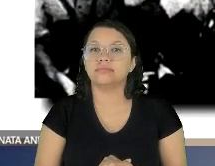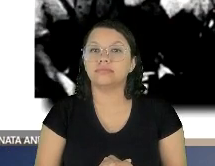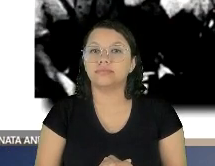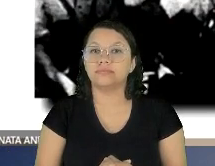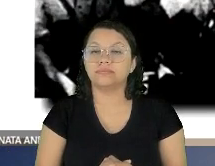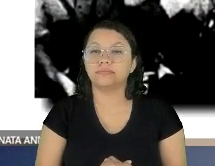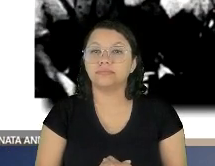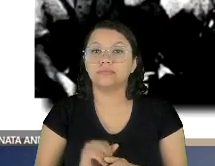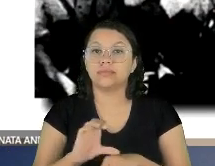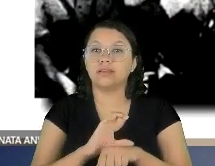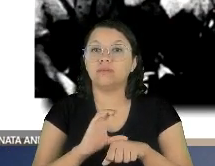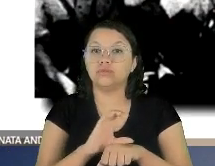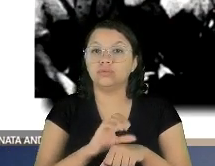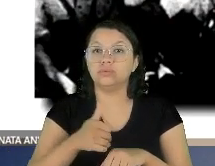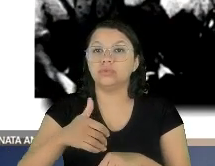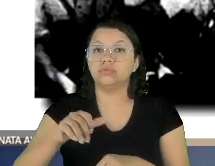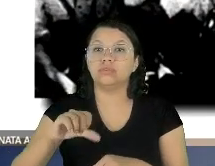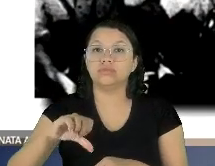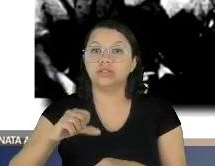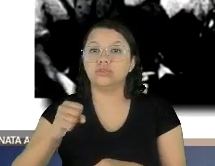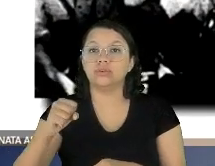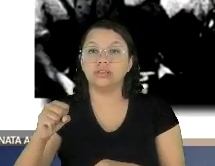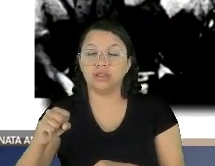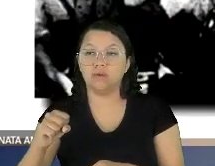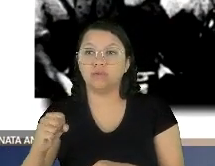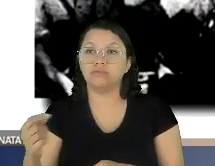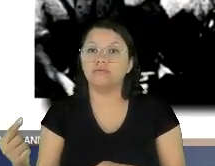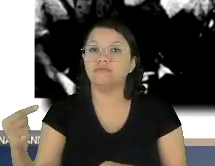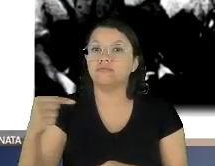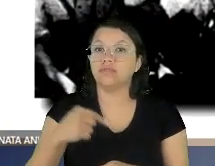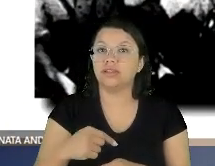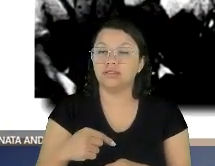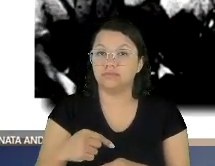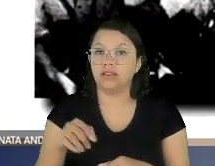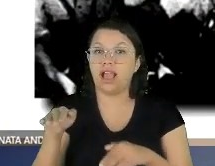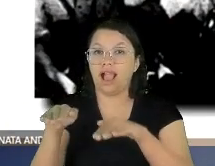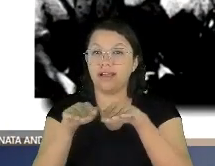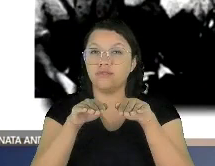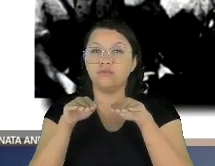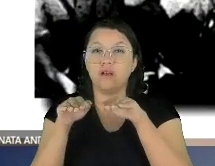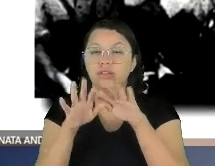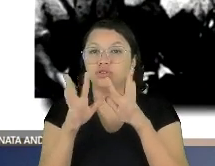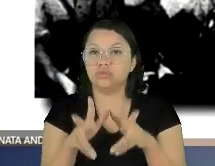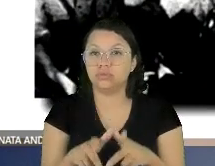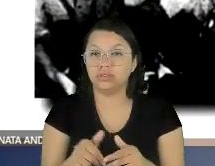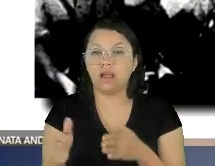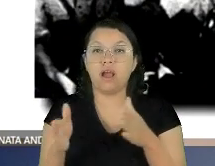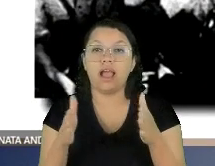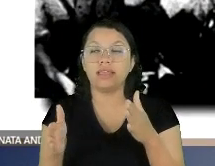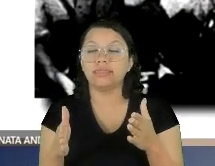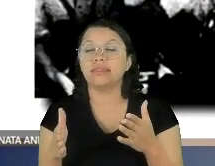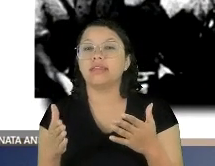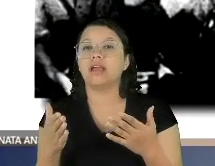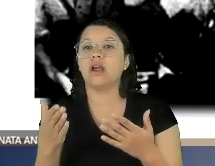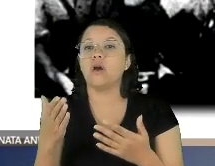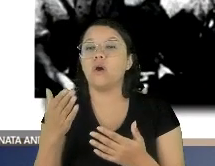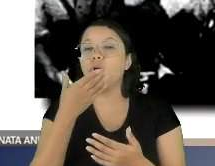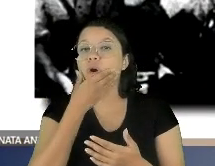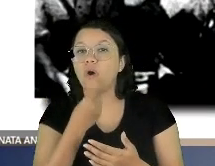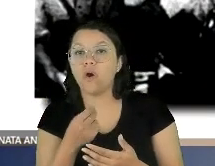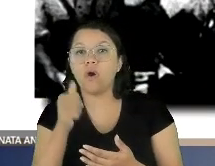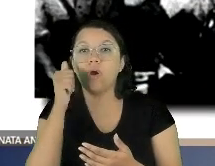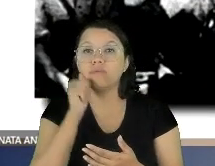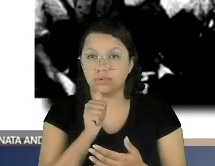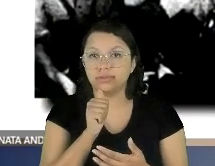Só com a Constituição de 88 que veio a igualdade literal entre homens e mulheres, pelo menos